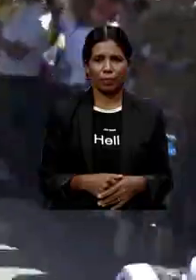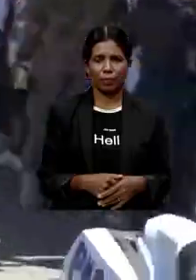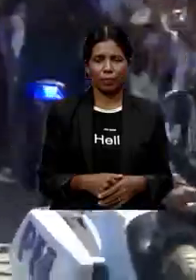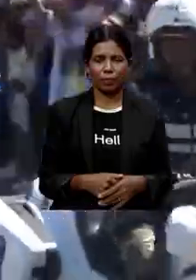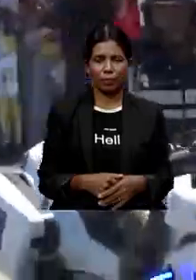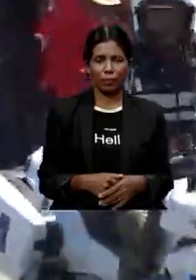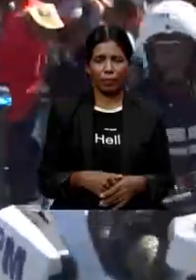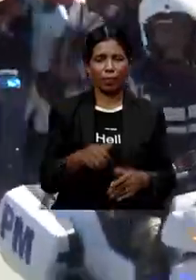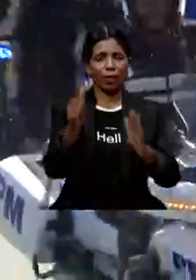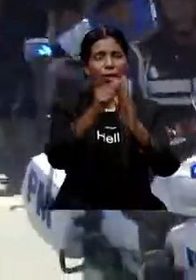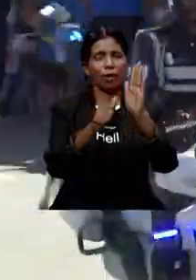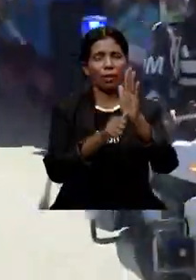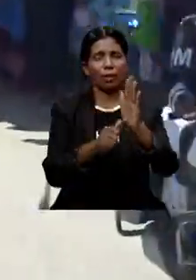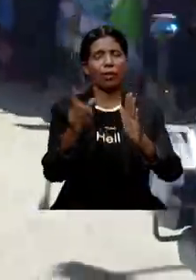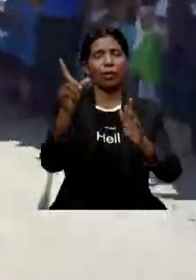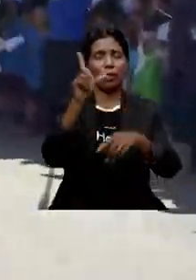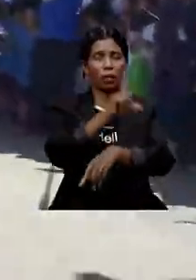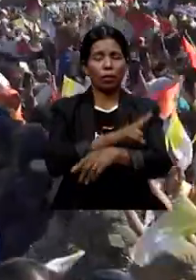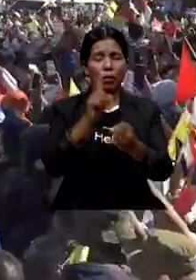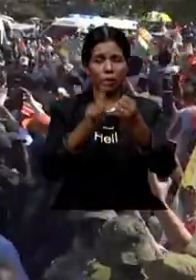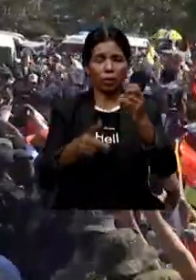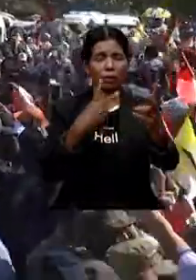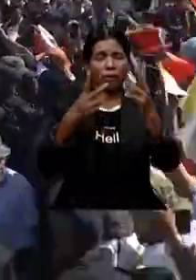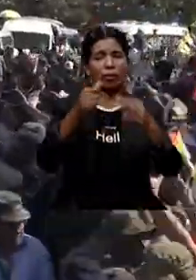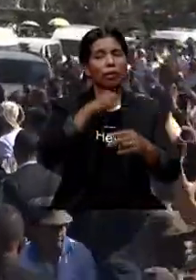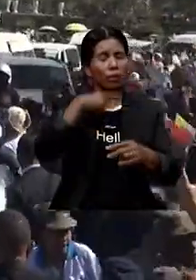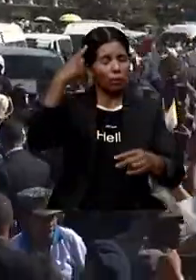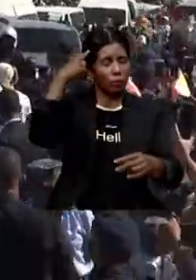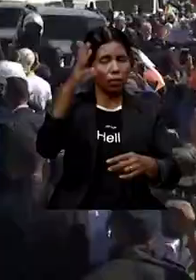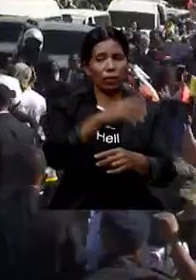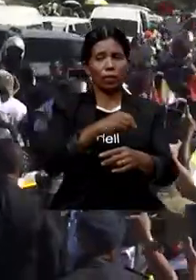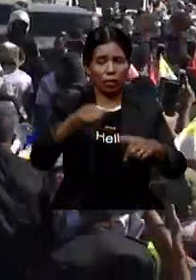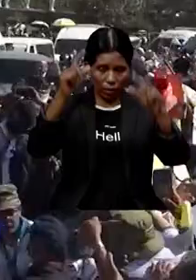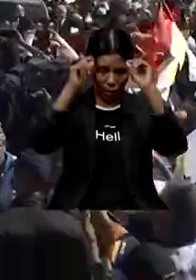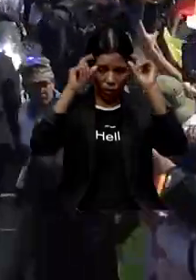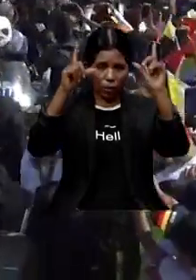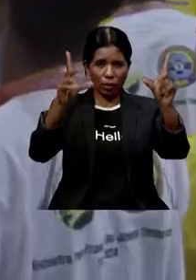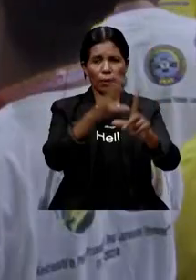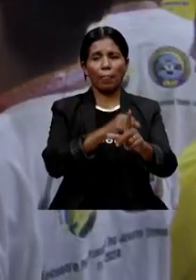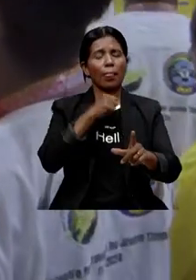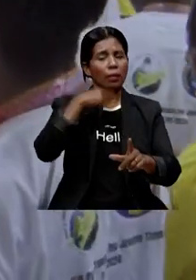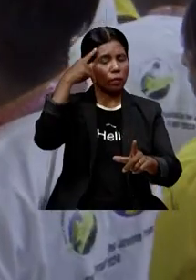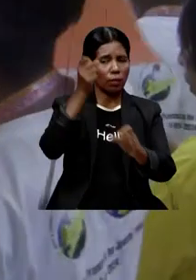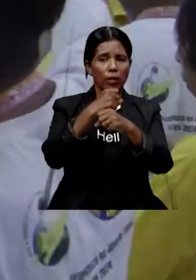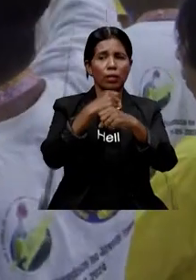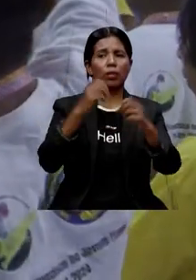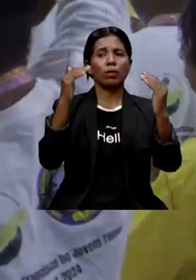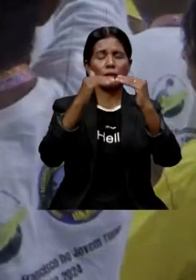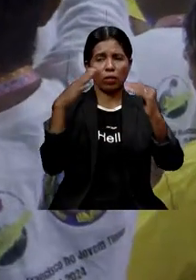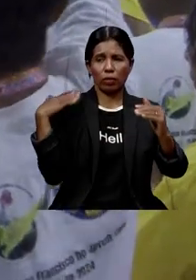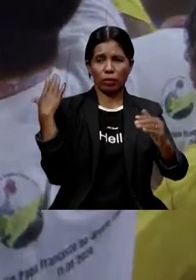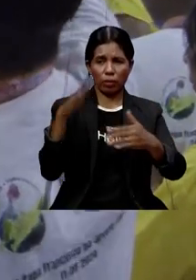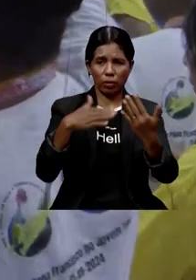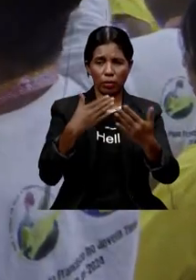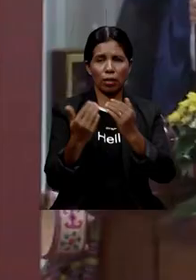E a agenda loronicos visita apostólica sua santidade Papa Francisco e a Timor-Leste, Papa halau encontro com a juventude sira